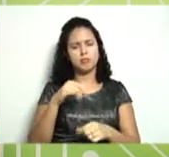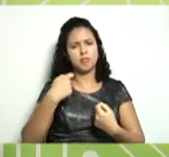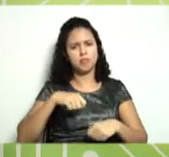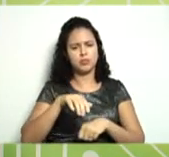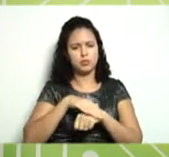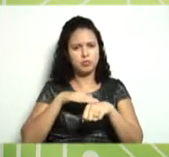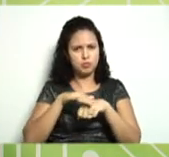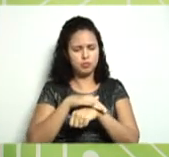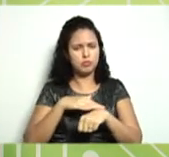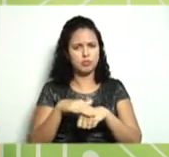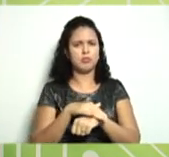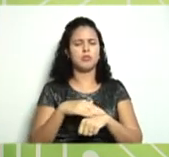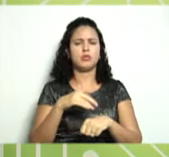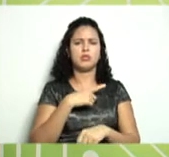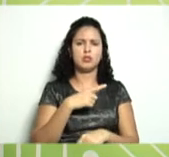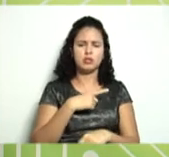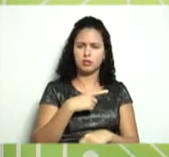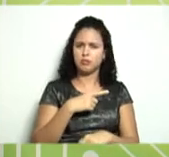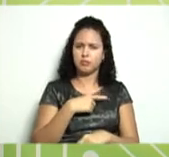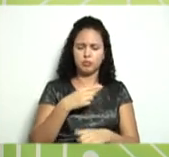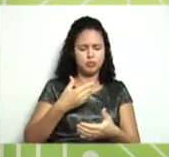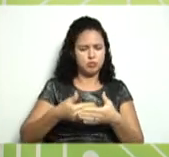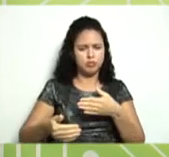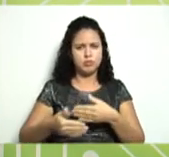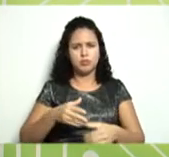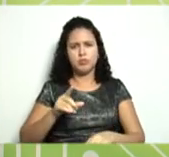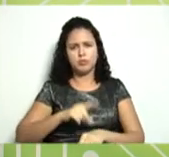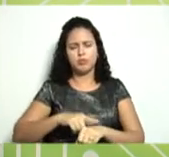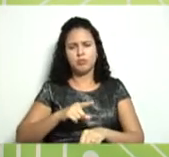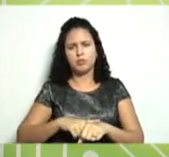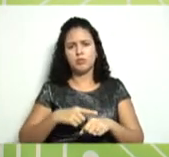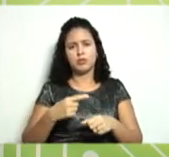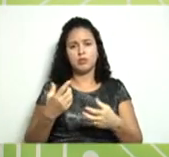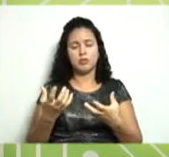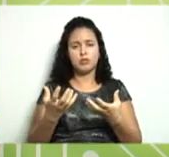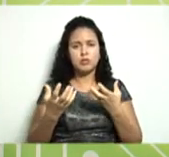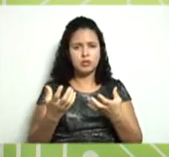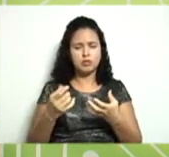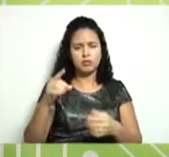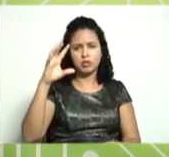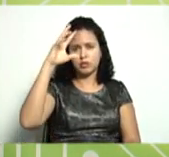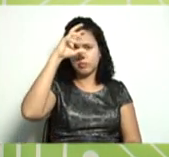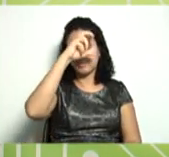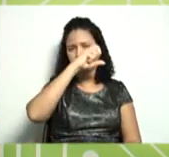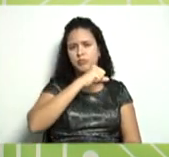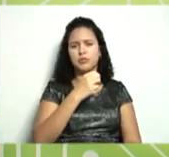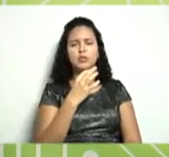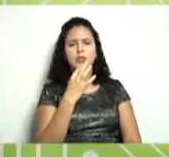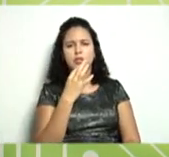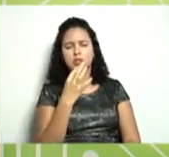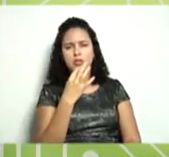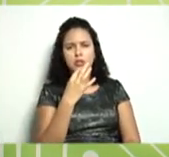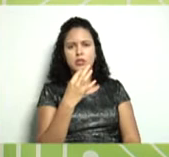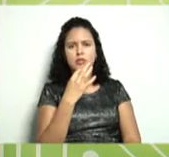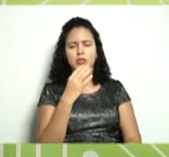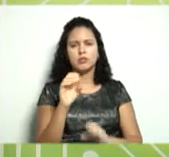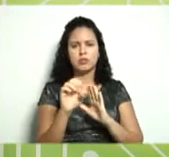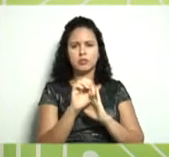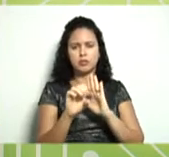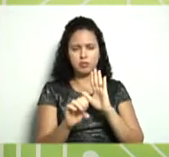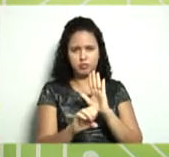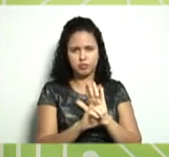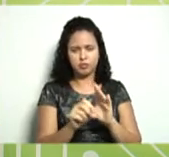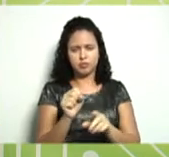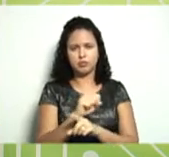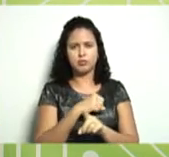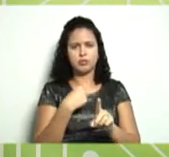mais sobre esse assunto, nós estamos à disposição. O que a gente quer é que vocês realmente conheçam o Estatuto